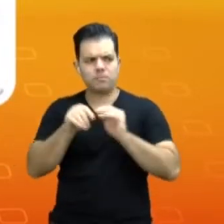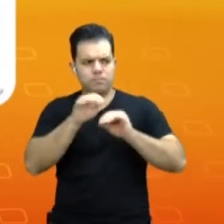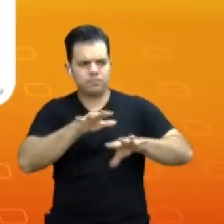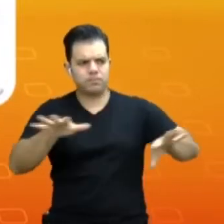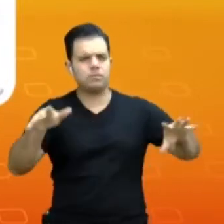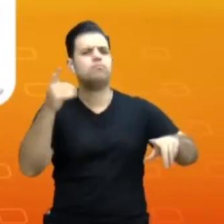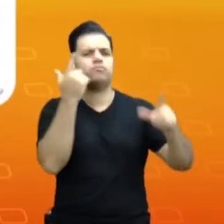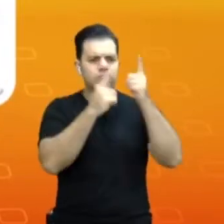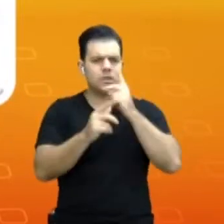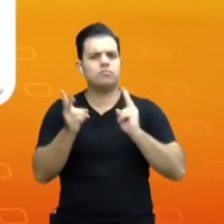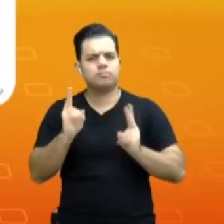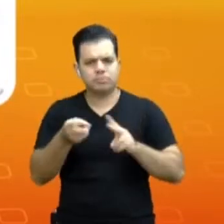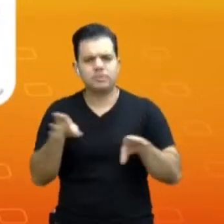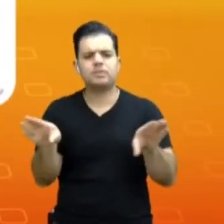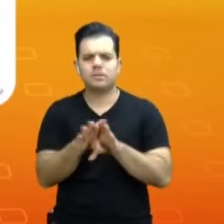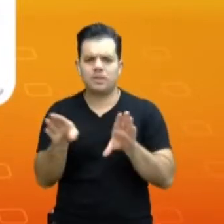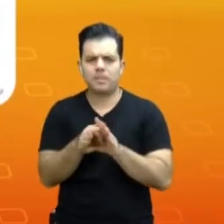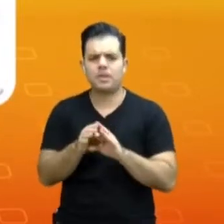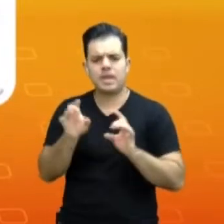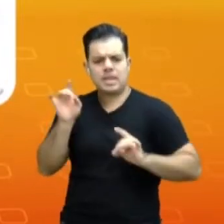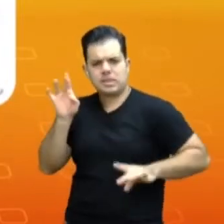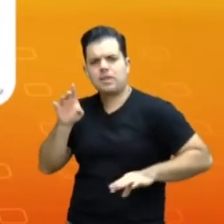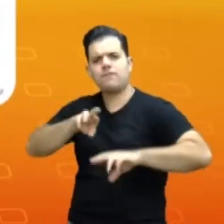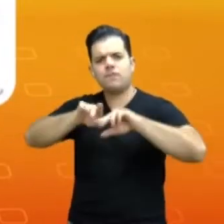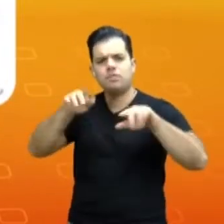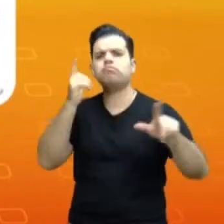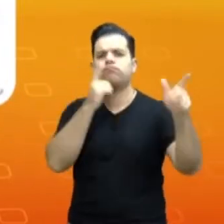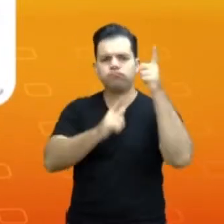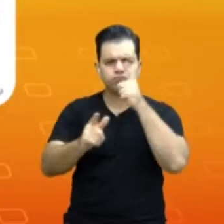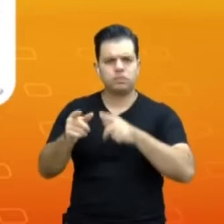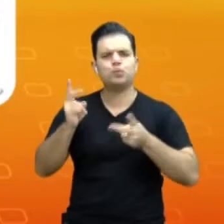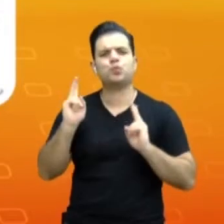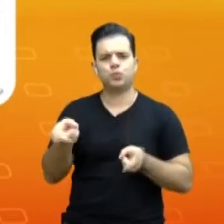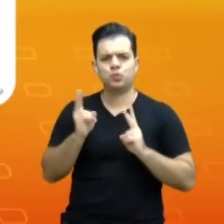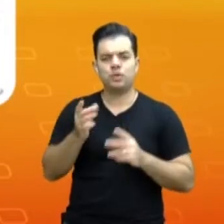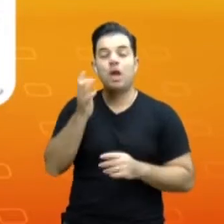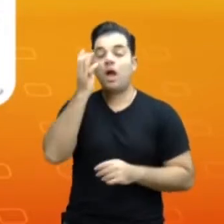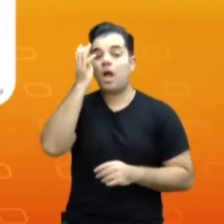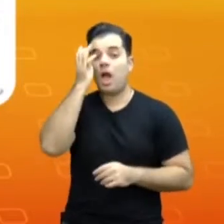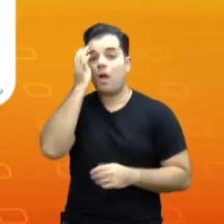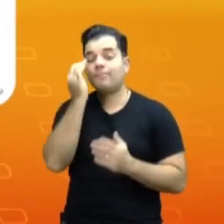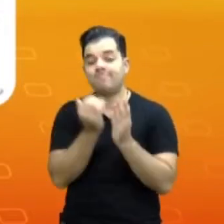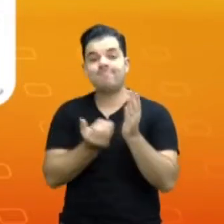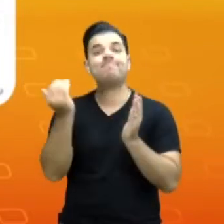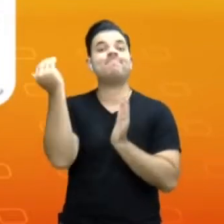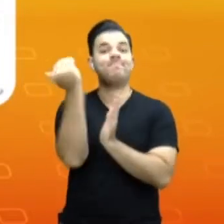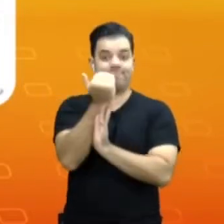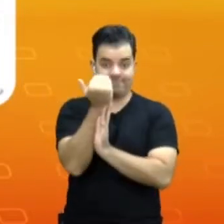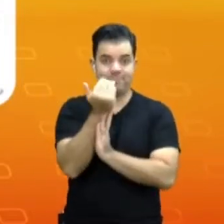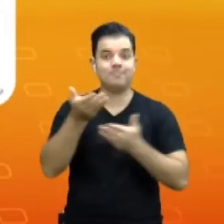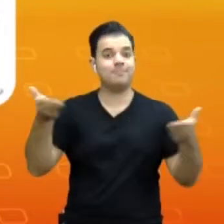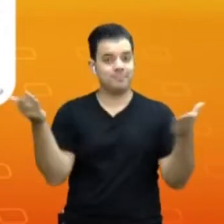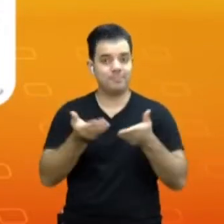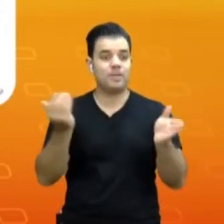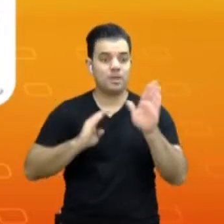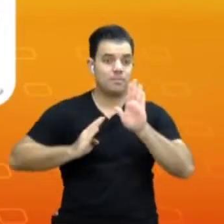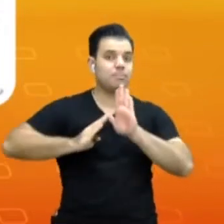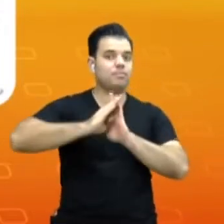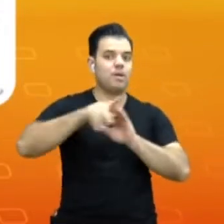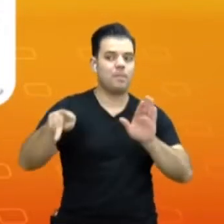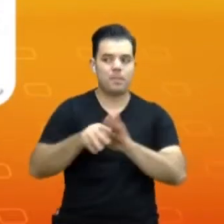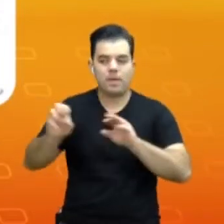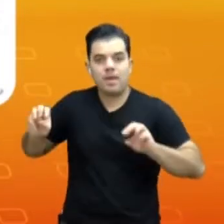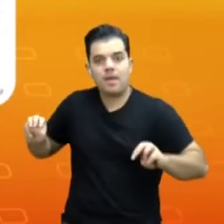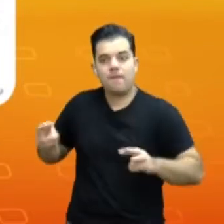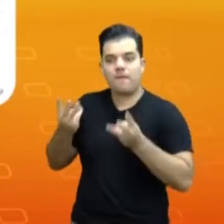resiliência continua a mesma, a redundância continua a mesma. Eu acho que ainda mais agora, porque dessa vez o